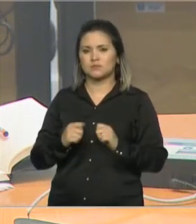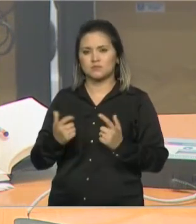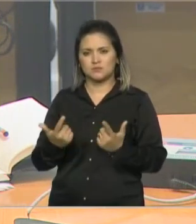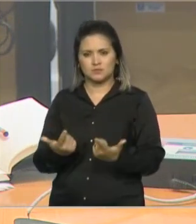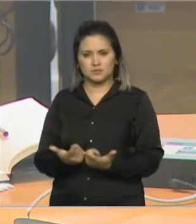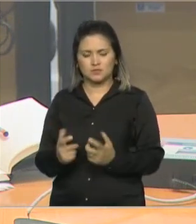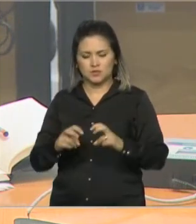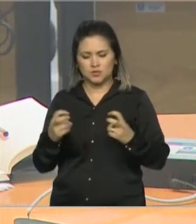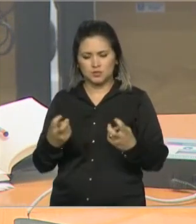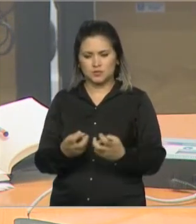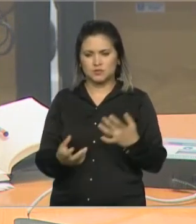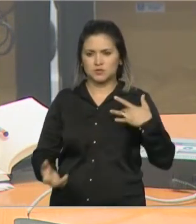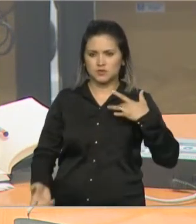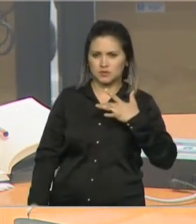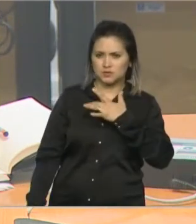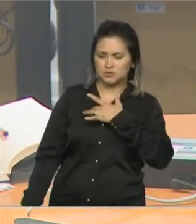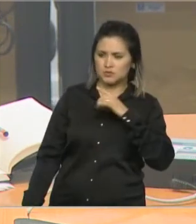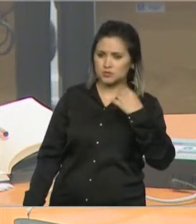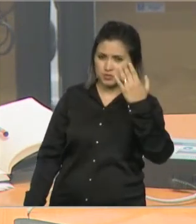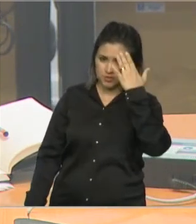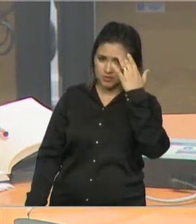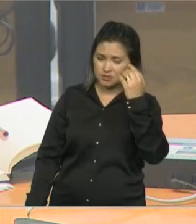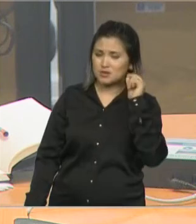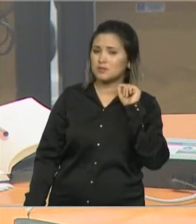Comissão de Saúde. A gente sabe que Vossa Excelência